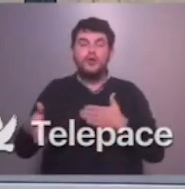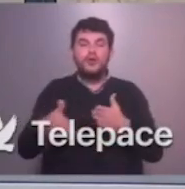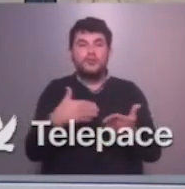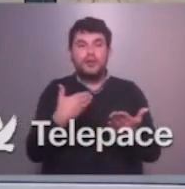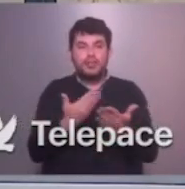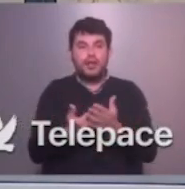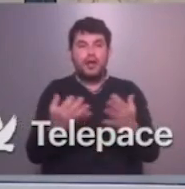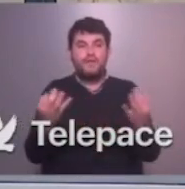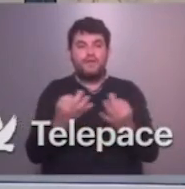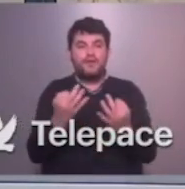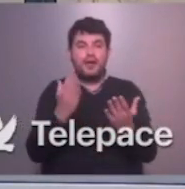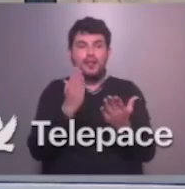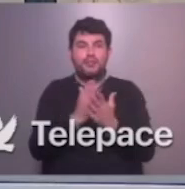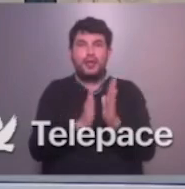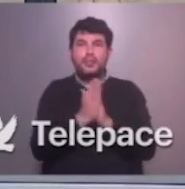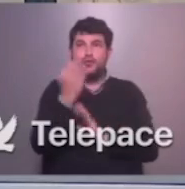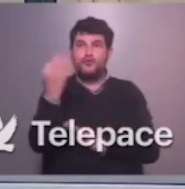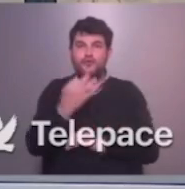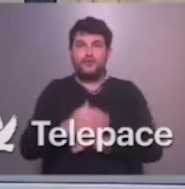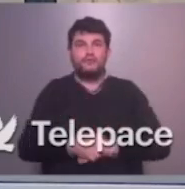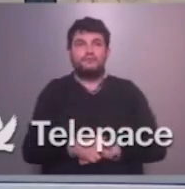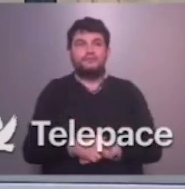te conduzirá até Deus.